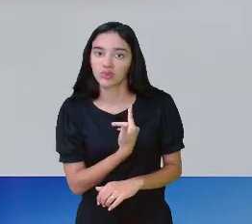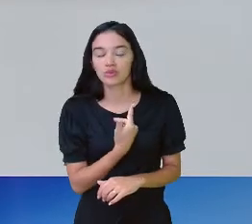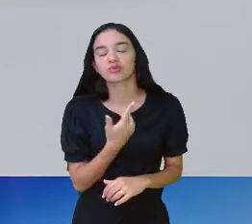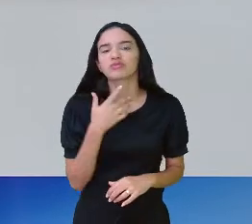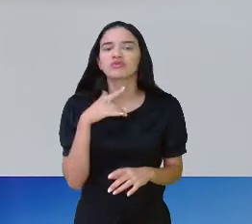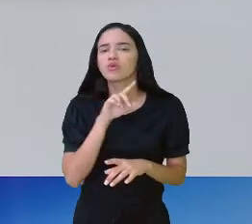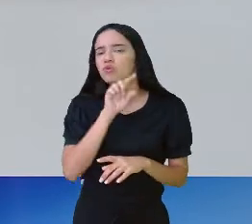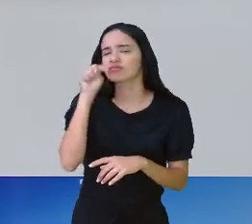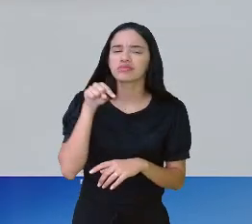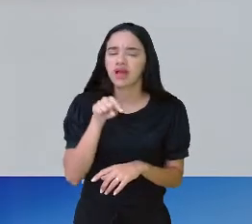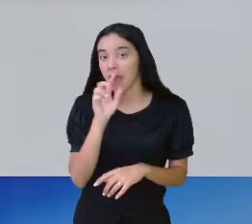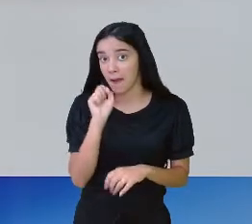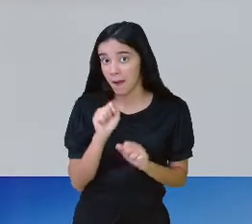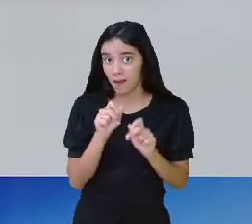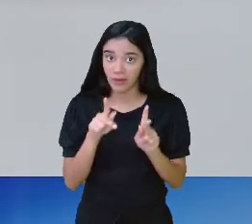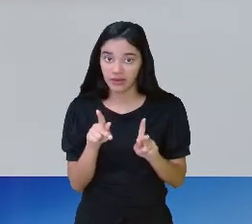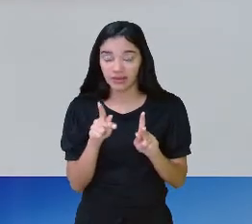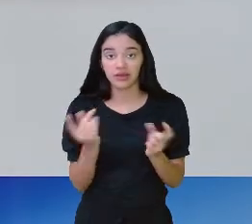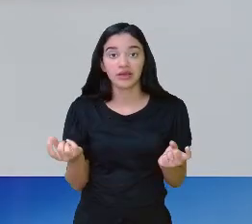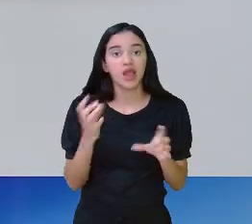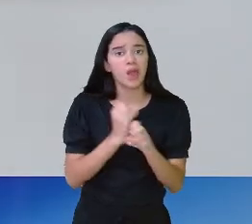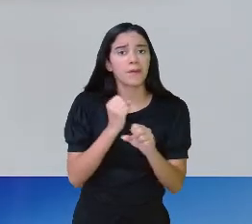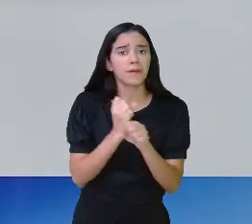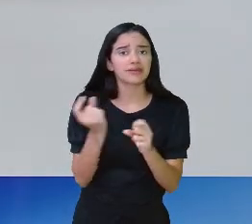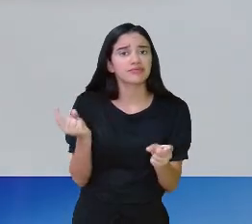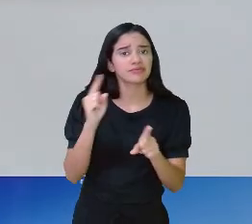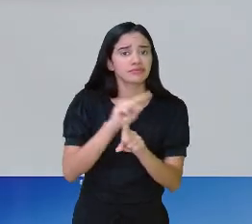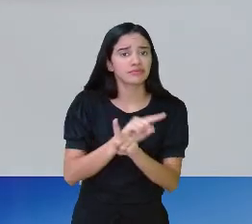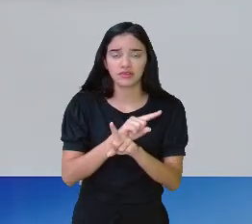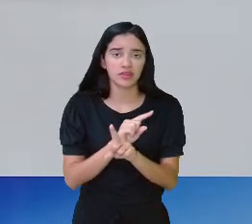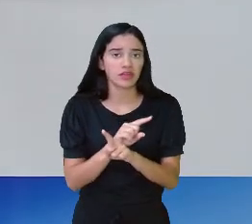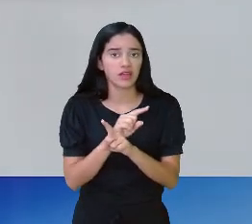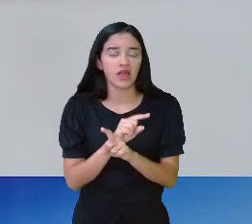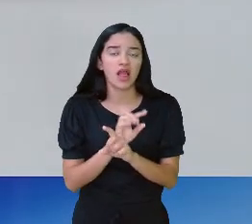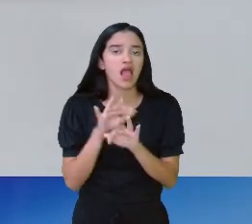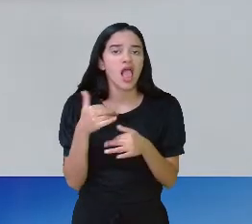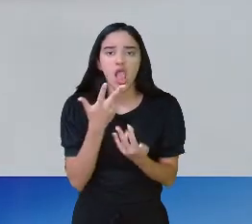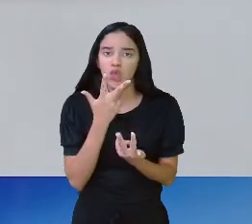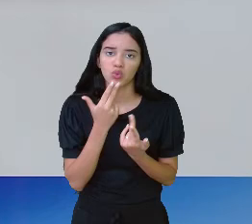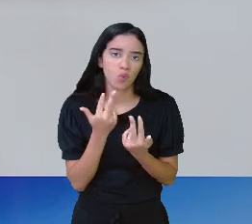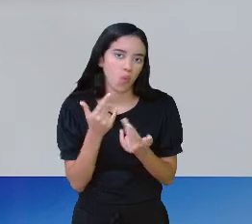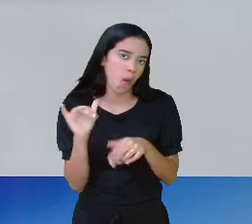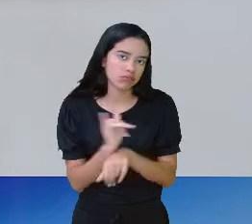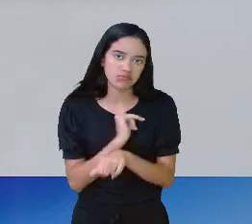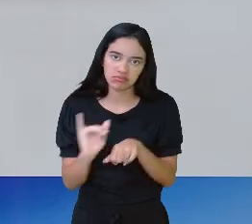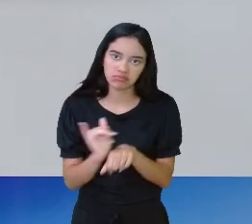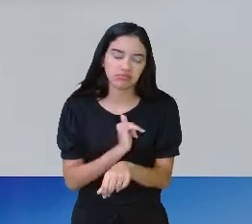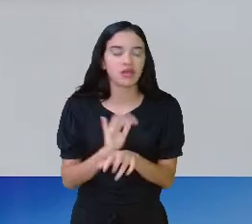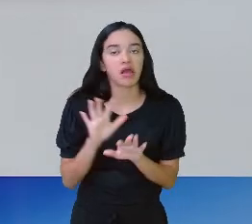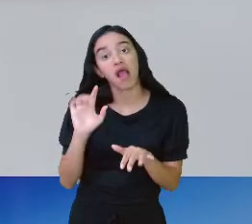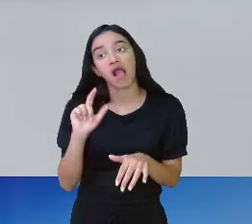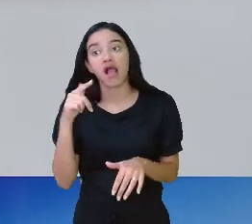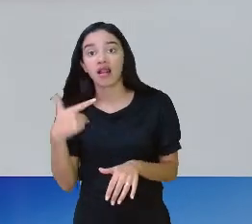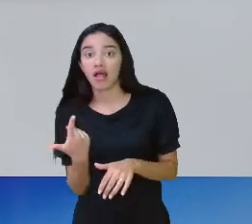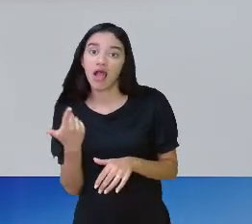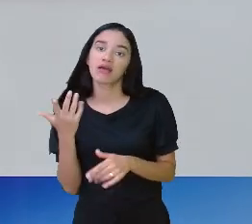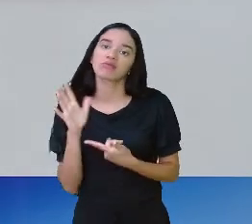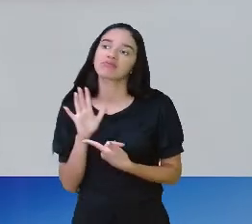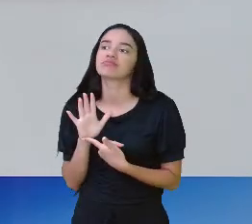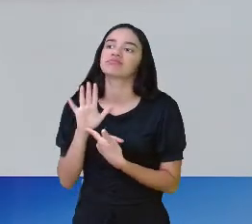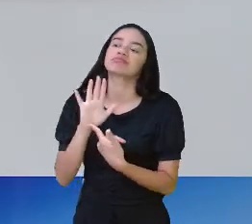enigma. Beleza? E operações inversas funcionam dessa mesma forma. Claro que eu trouxe,